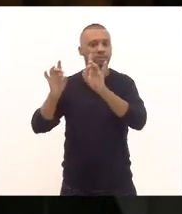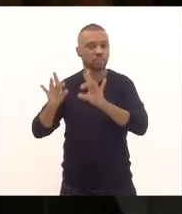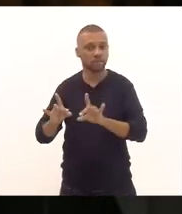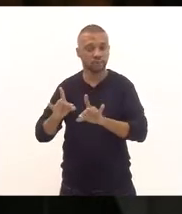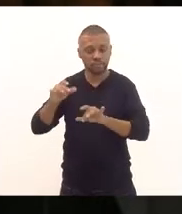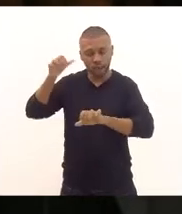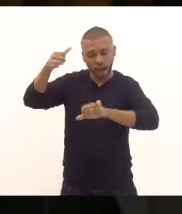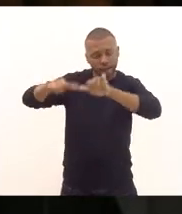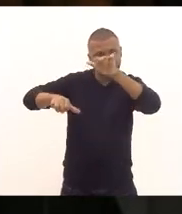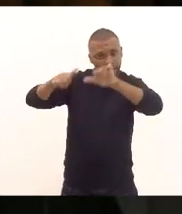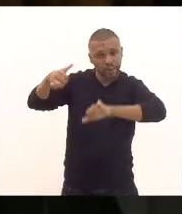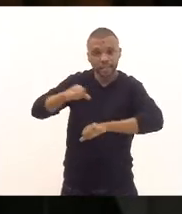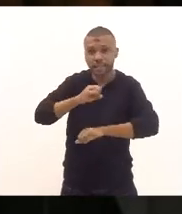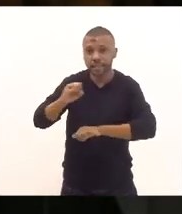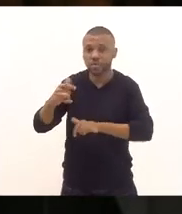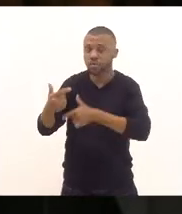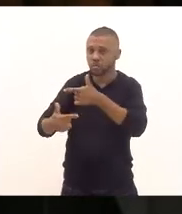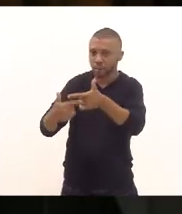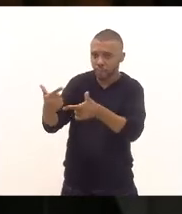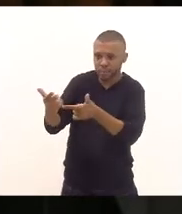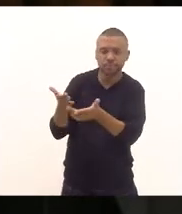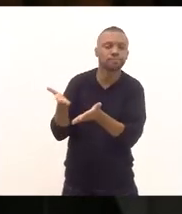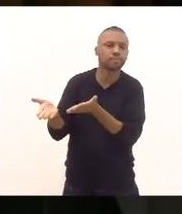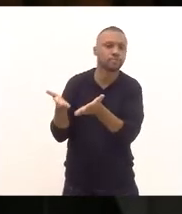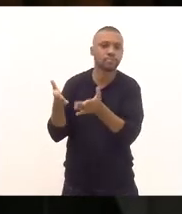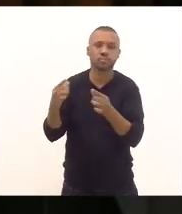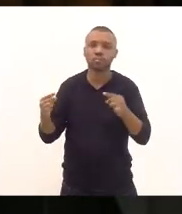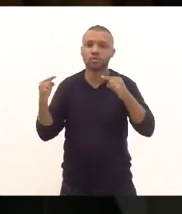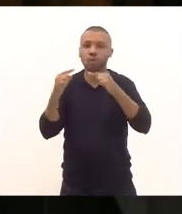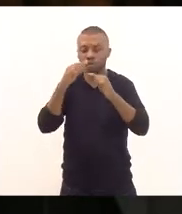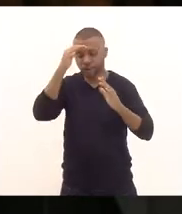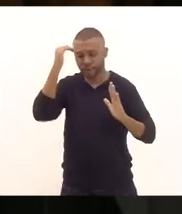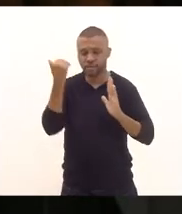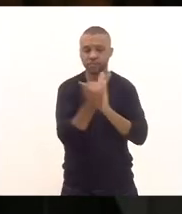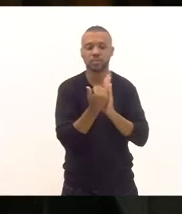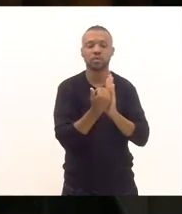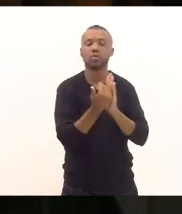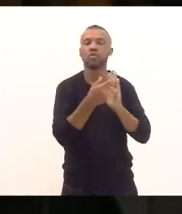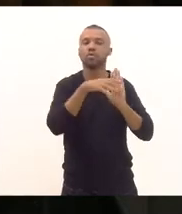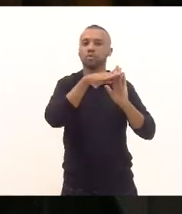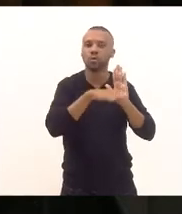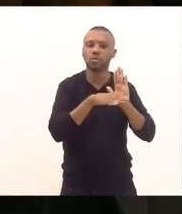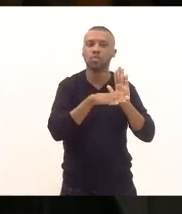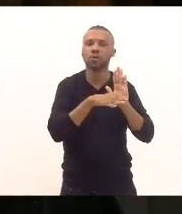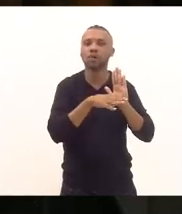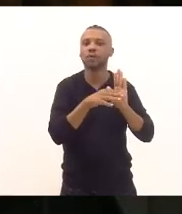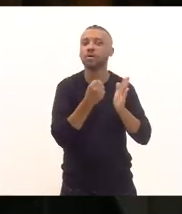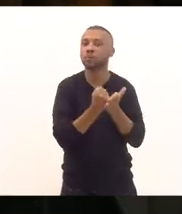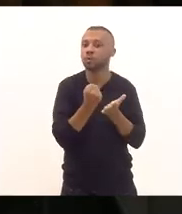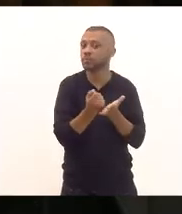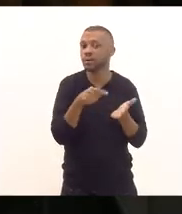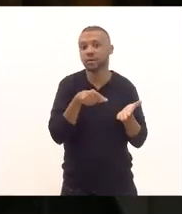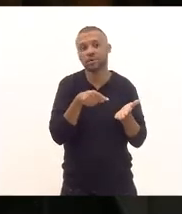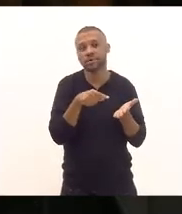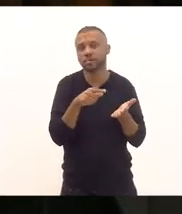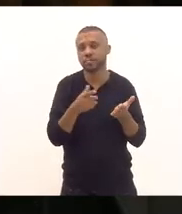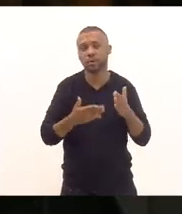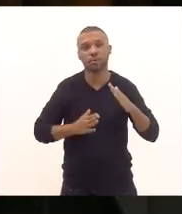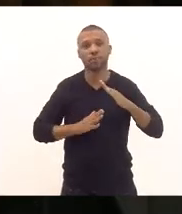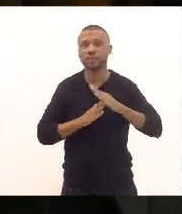concedidos estão ou não cumprindo os termos da concessão é um mínimo